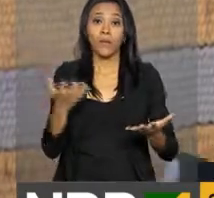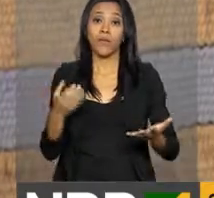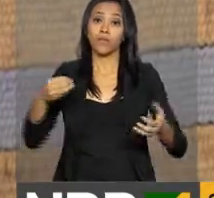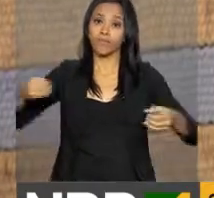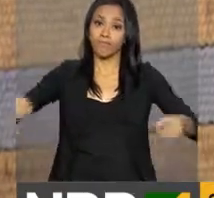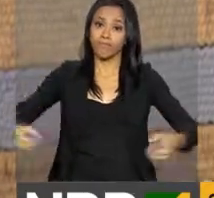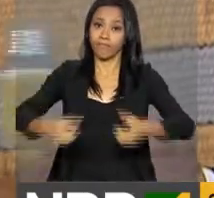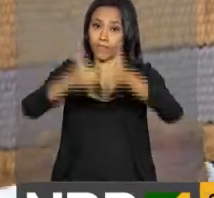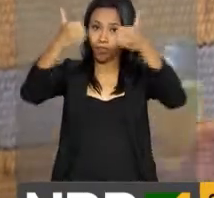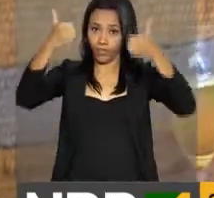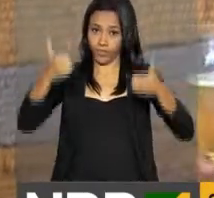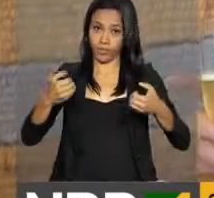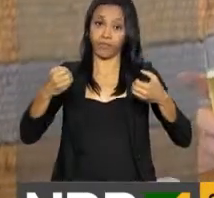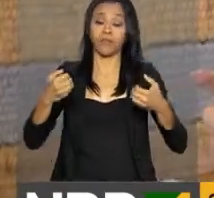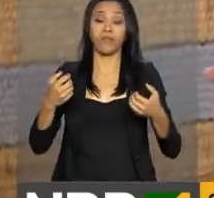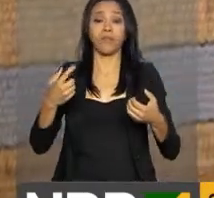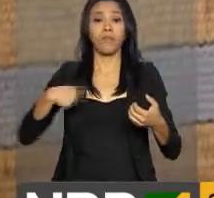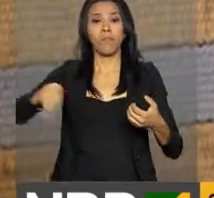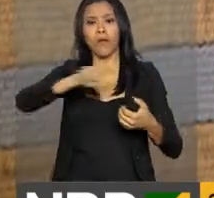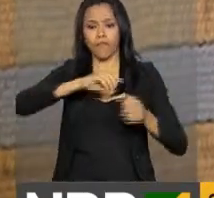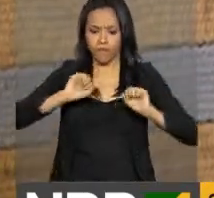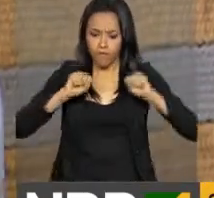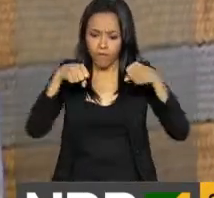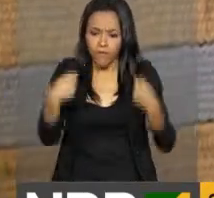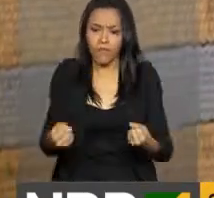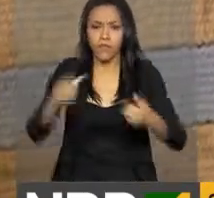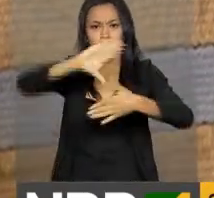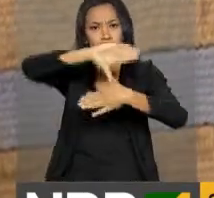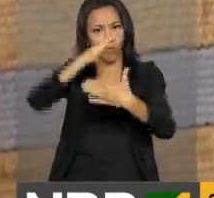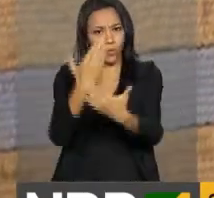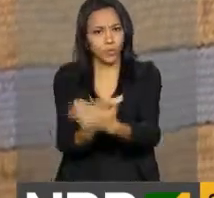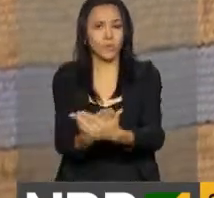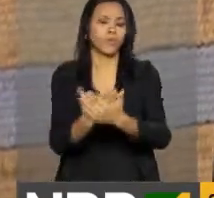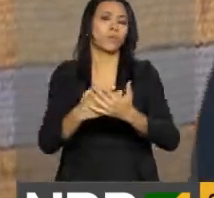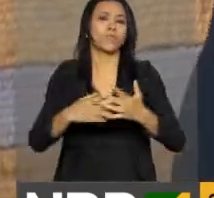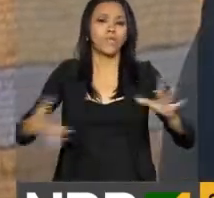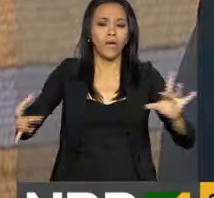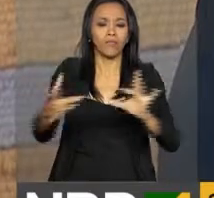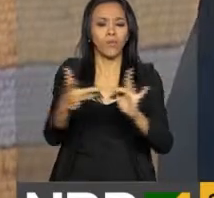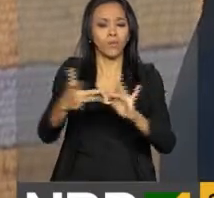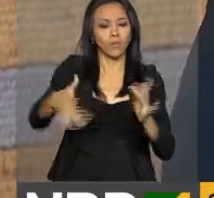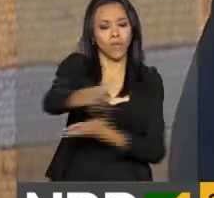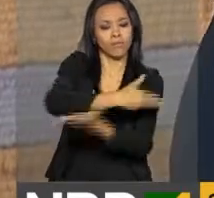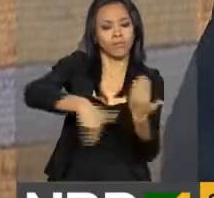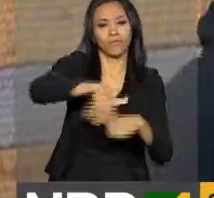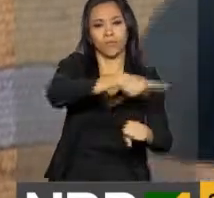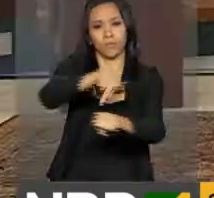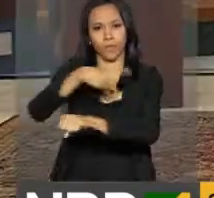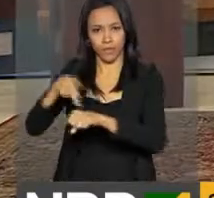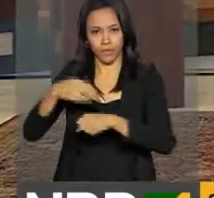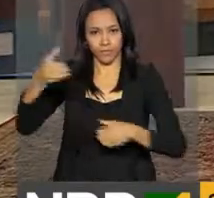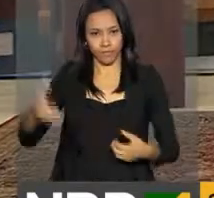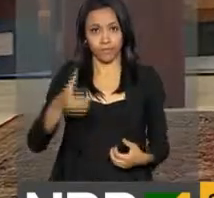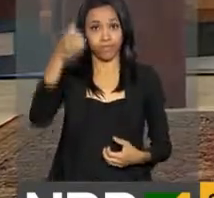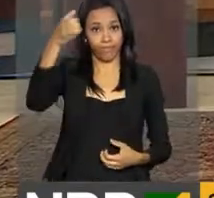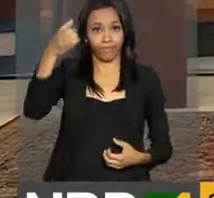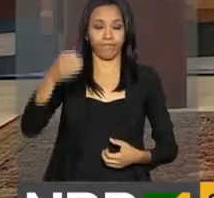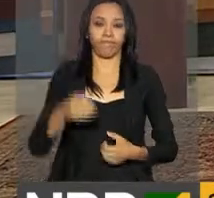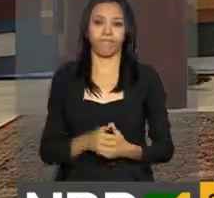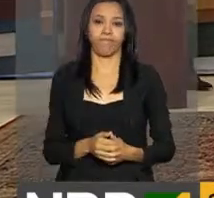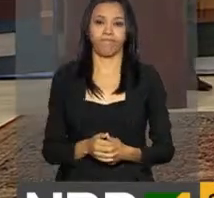um brinde ao fortalecimento do Mercosul e à crescente integração entre nossos países. Viva!